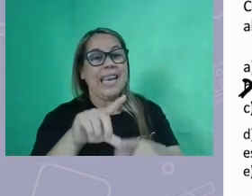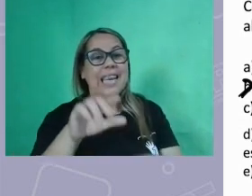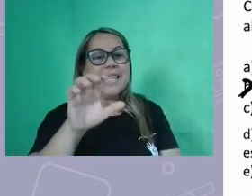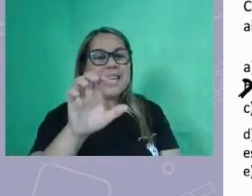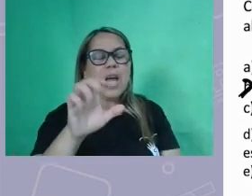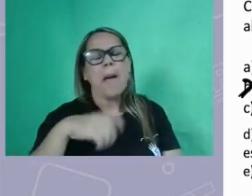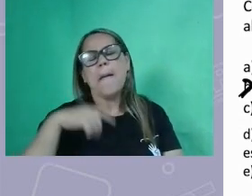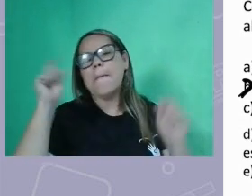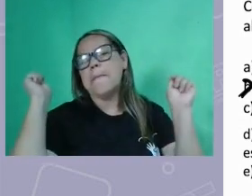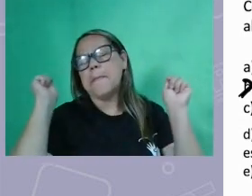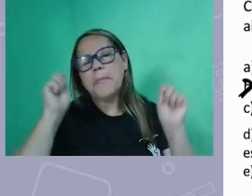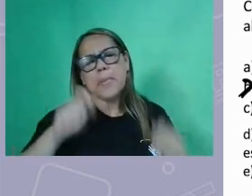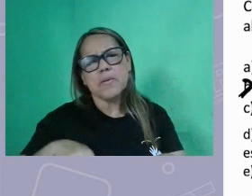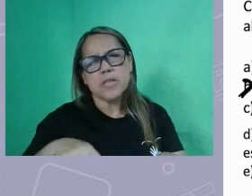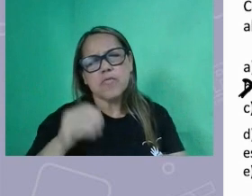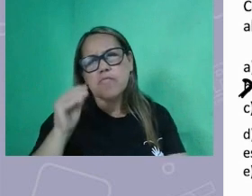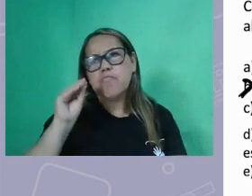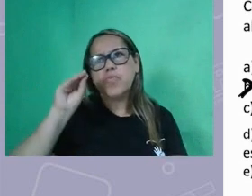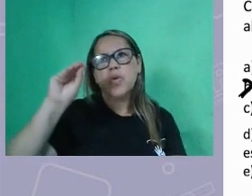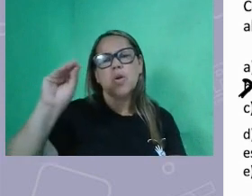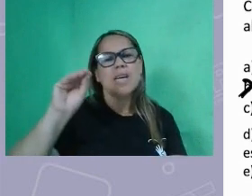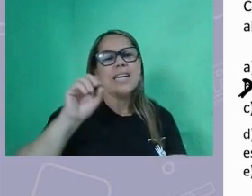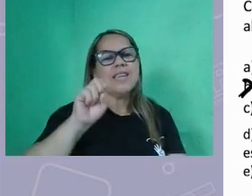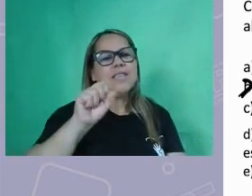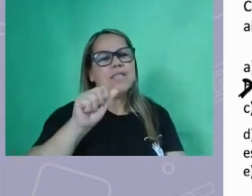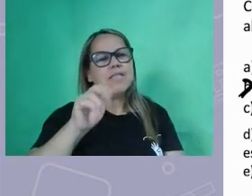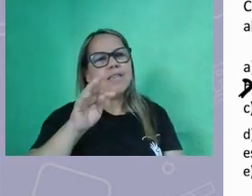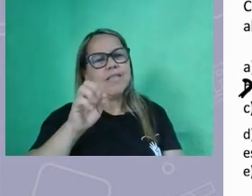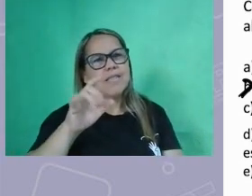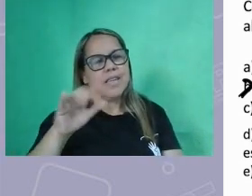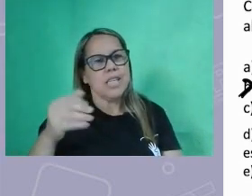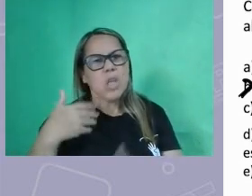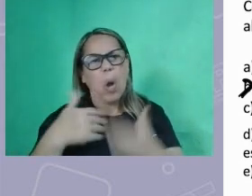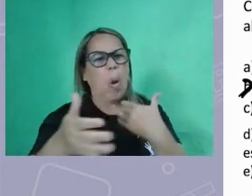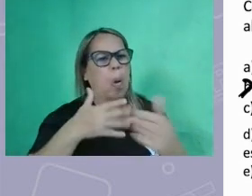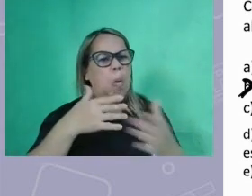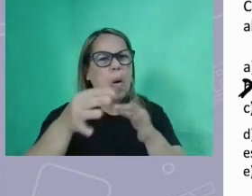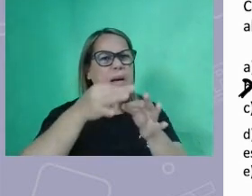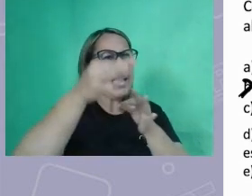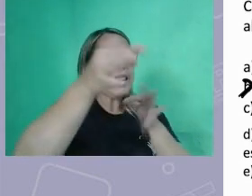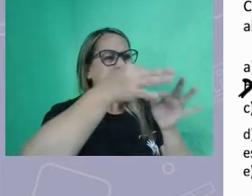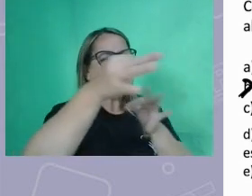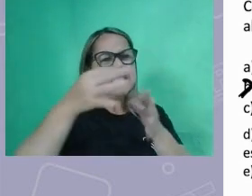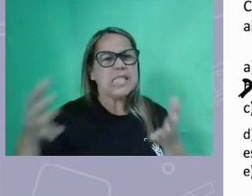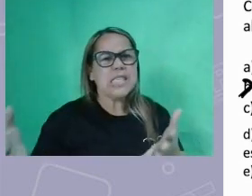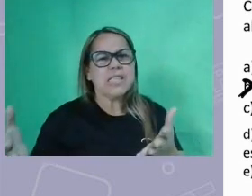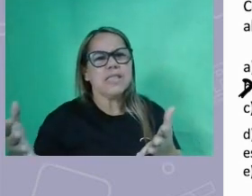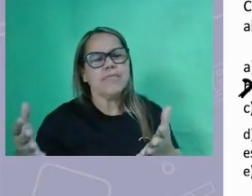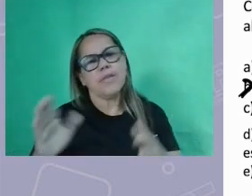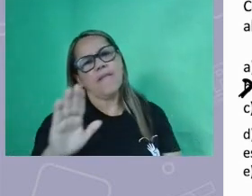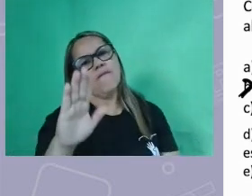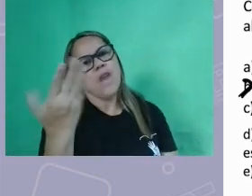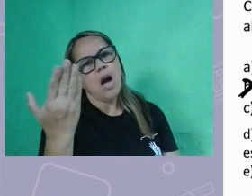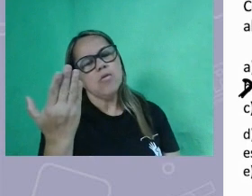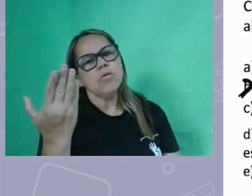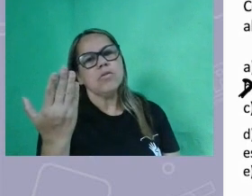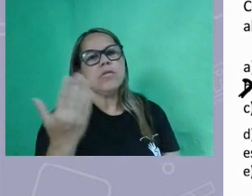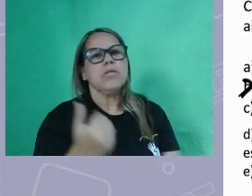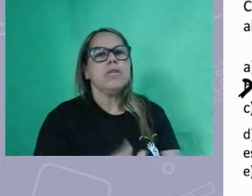possível posicionar satélites geoestacionários em qualquer instância orbital é falsa e essa